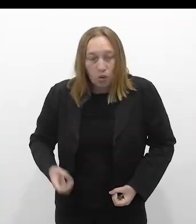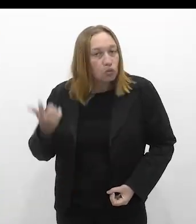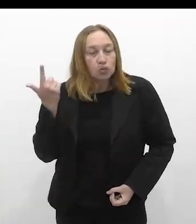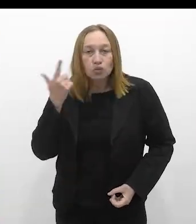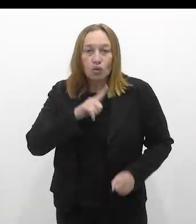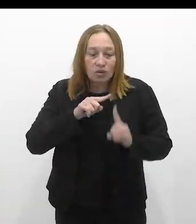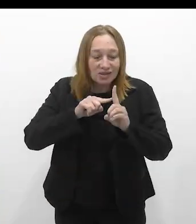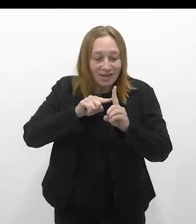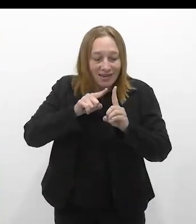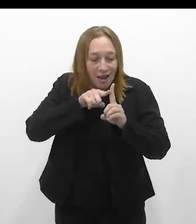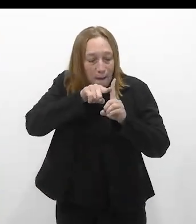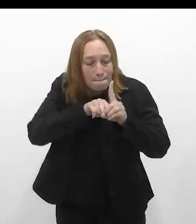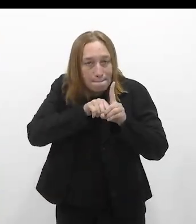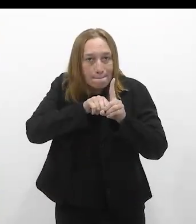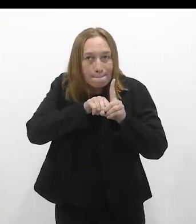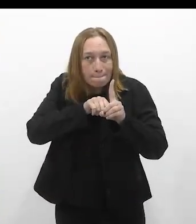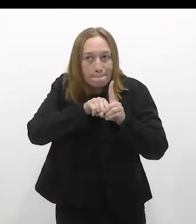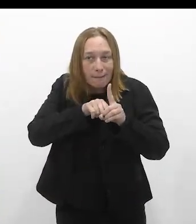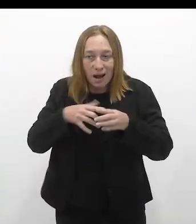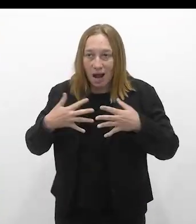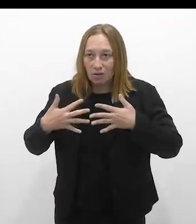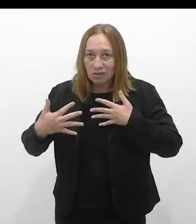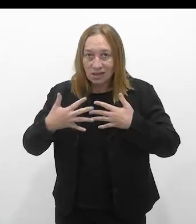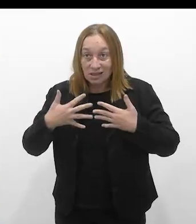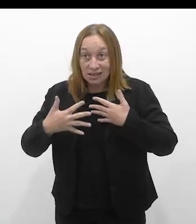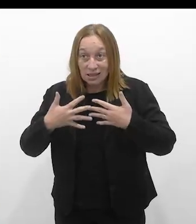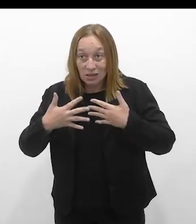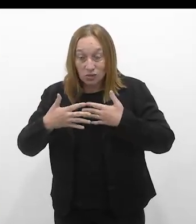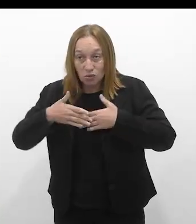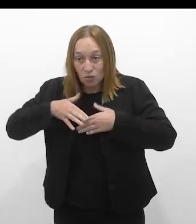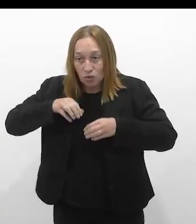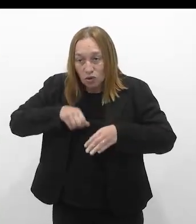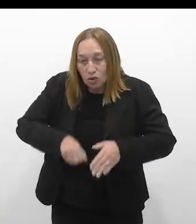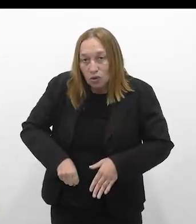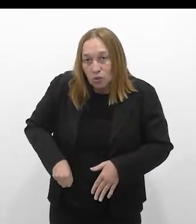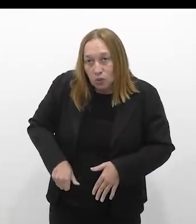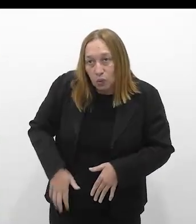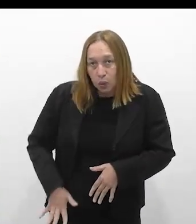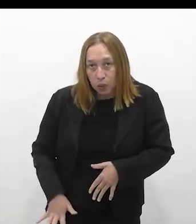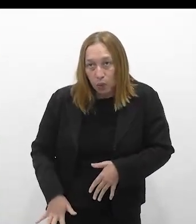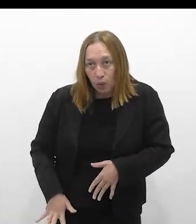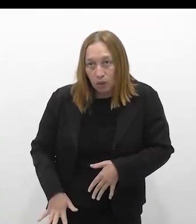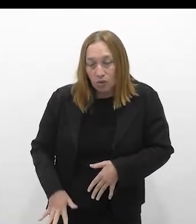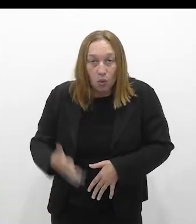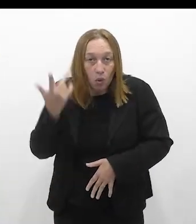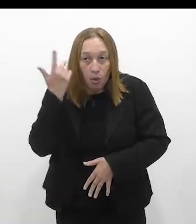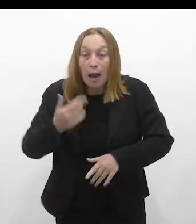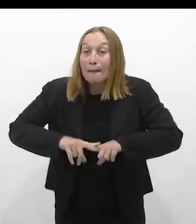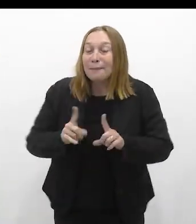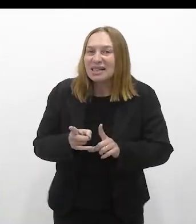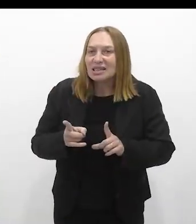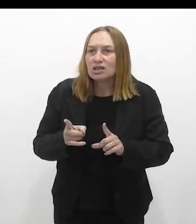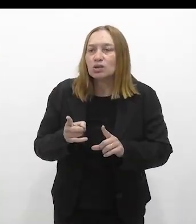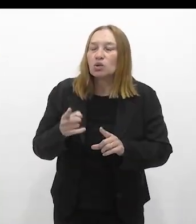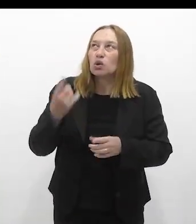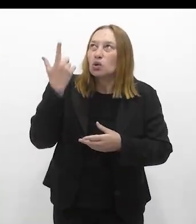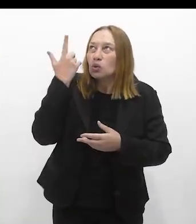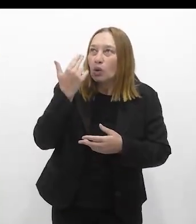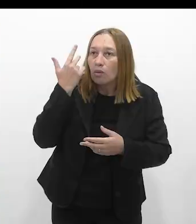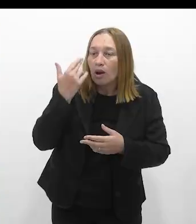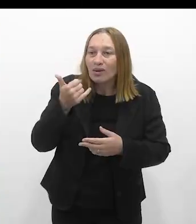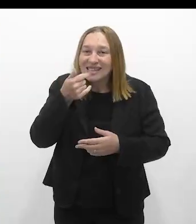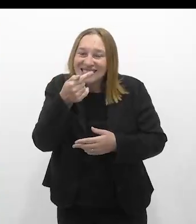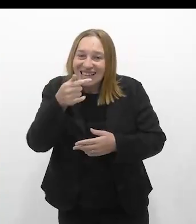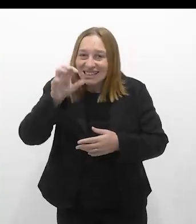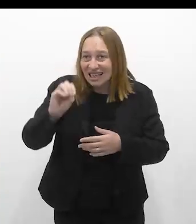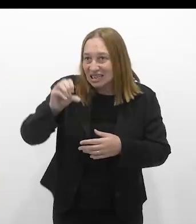ela menstrua e esse tecido sai pelo caminho normal dele. Mas também é muito comum, 70%,